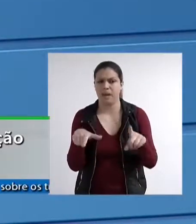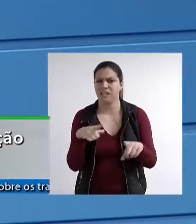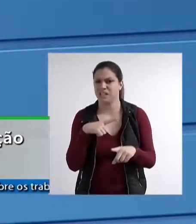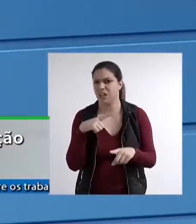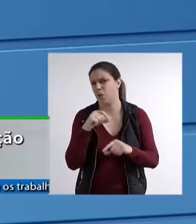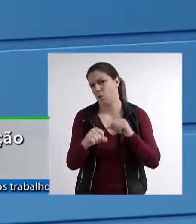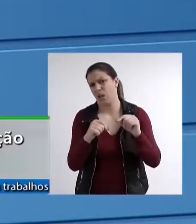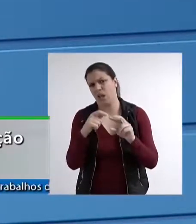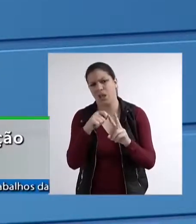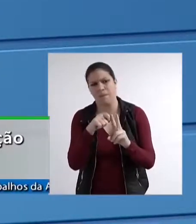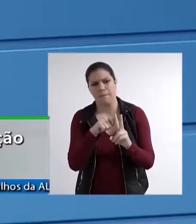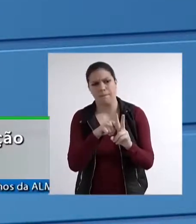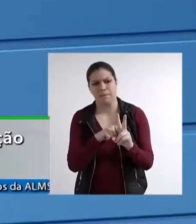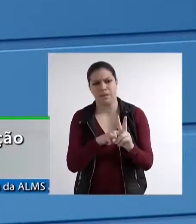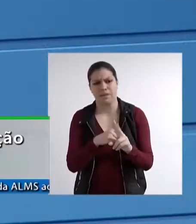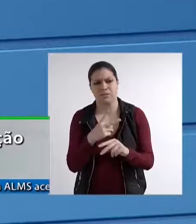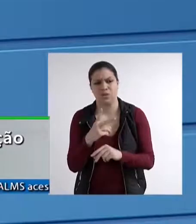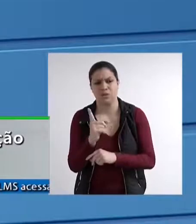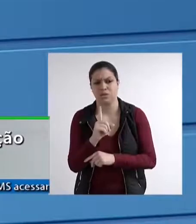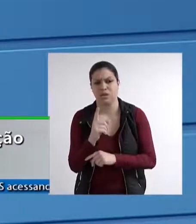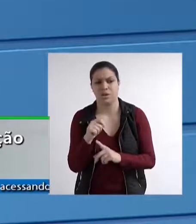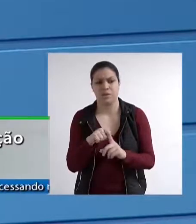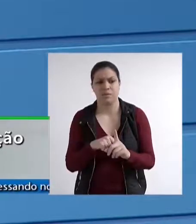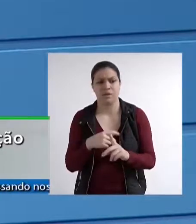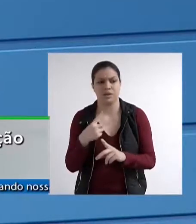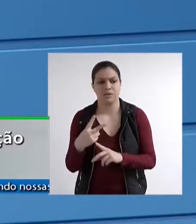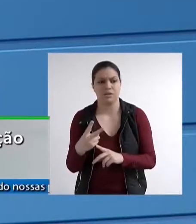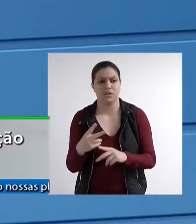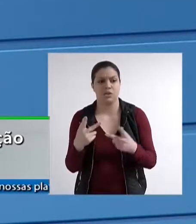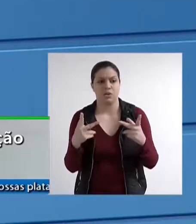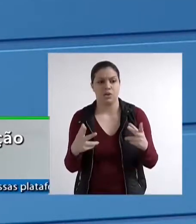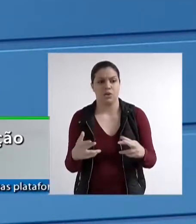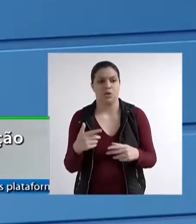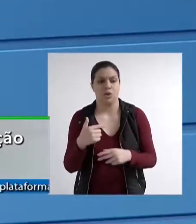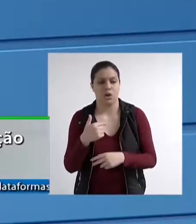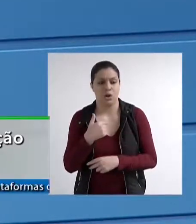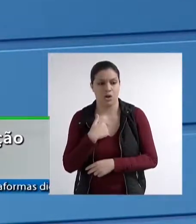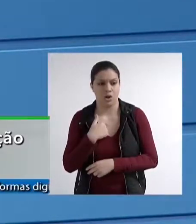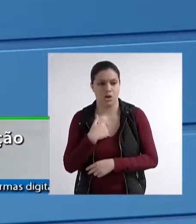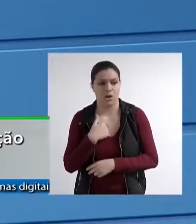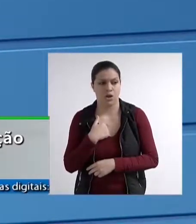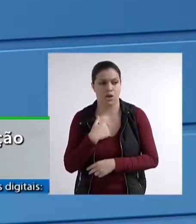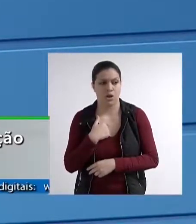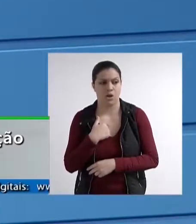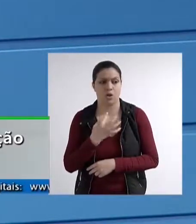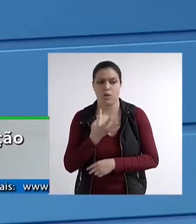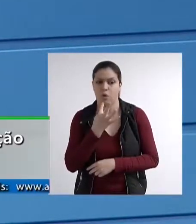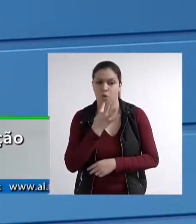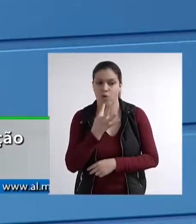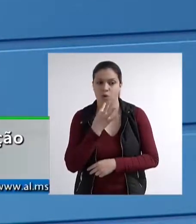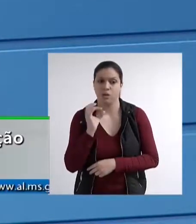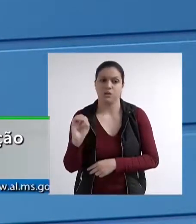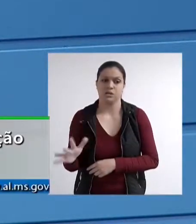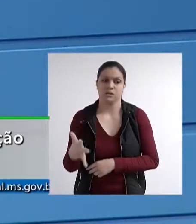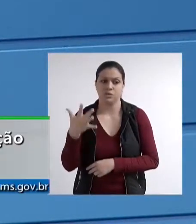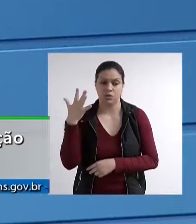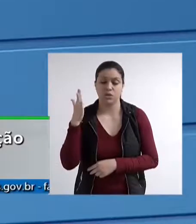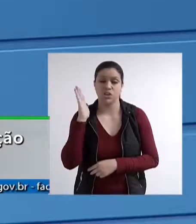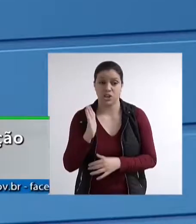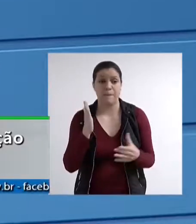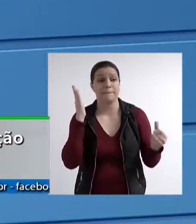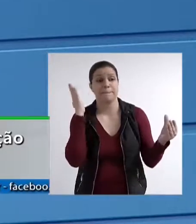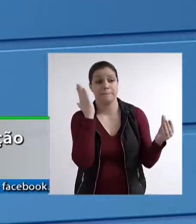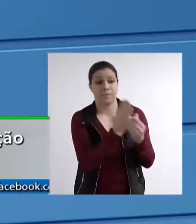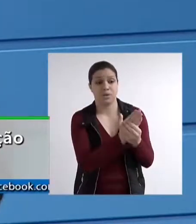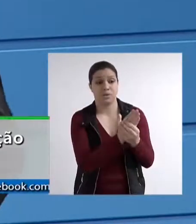disse o Cabalmi, nós temos casos, como eu conheço, de uma senhora, que já usei essa tribuna 2 vezes para falar, que já judicializou o